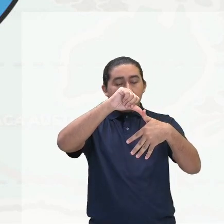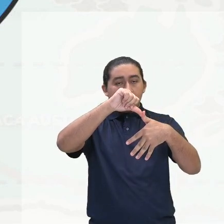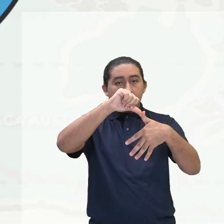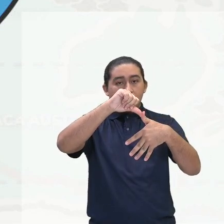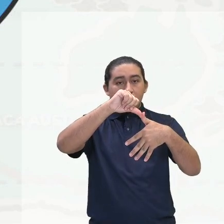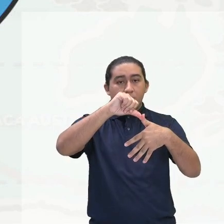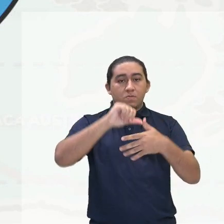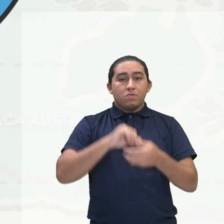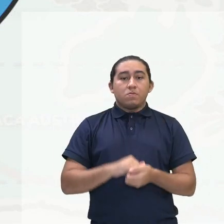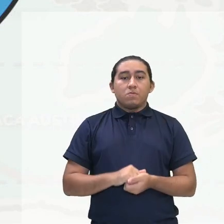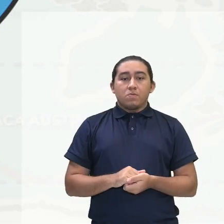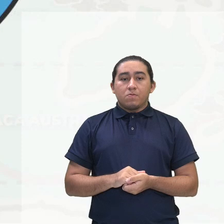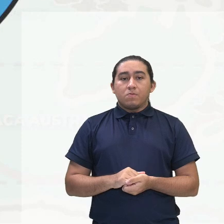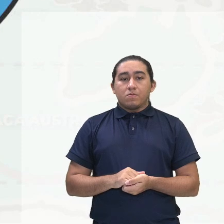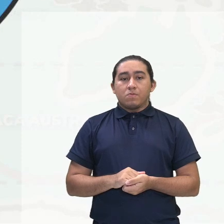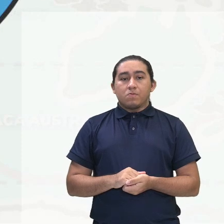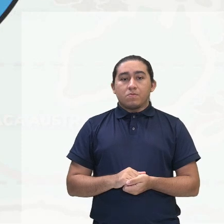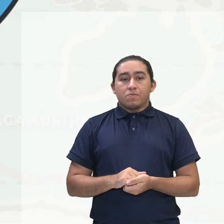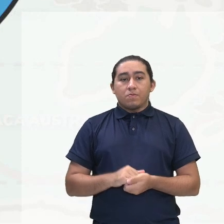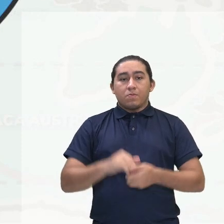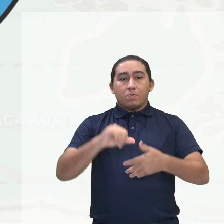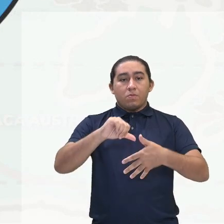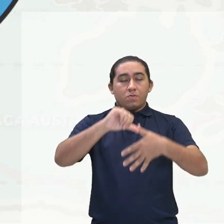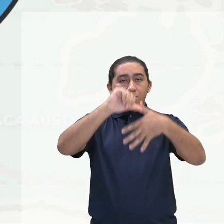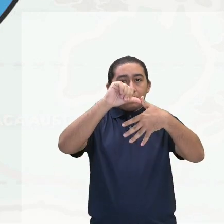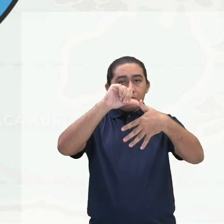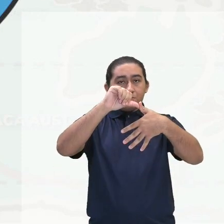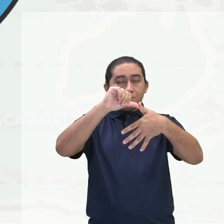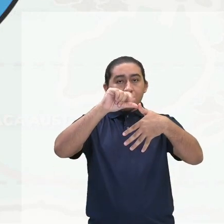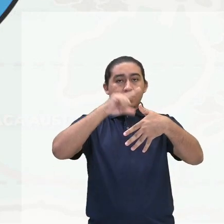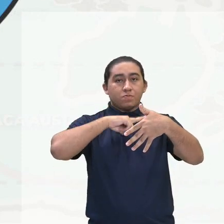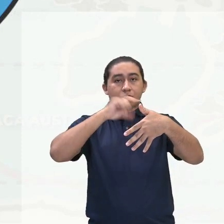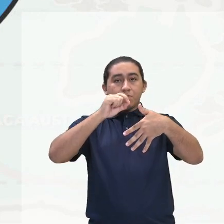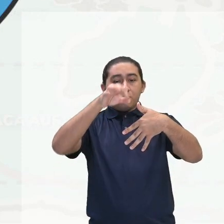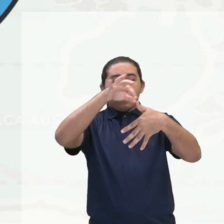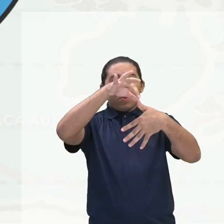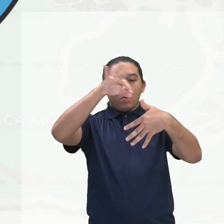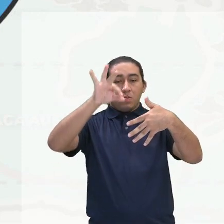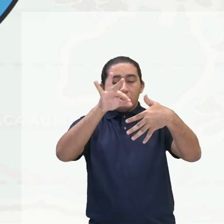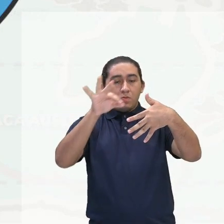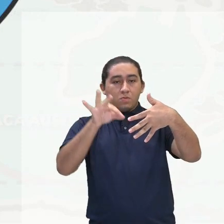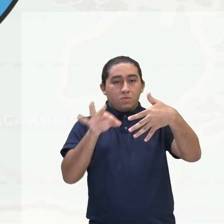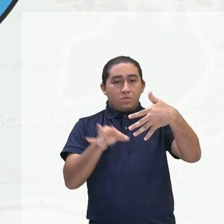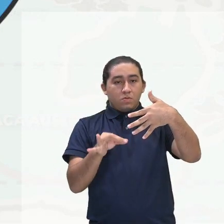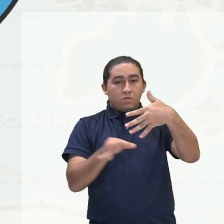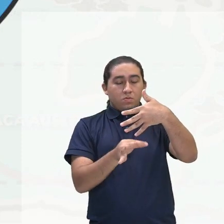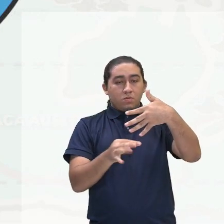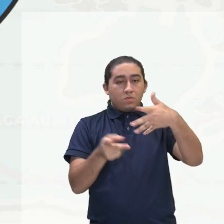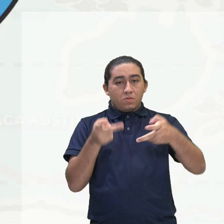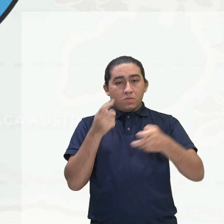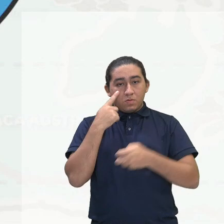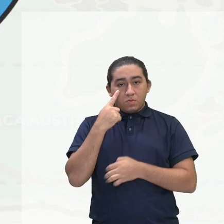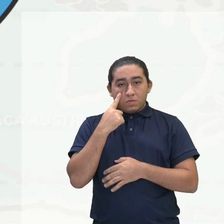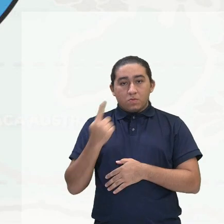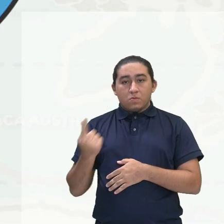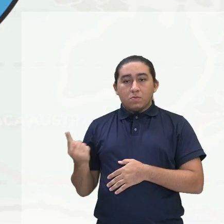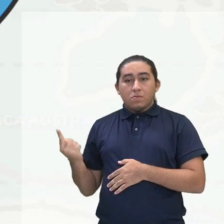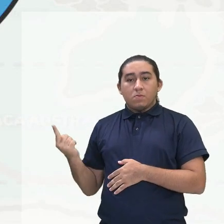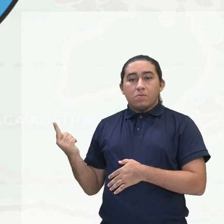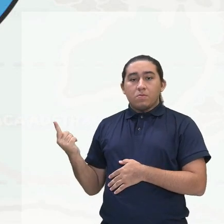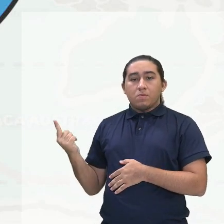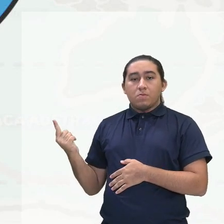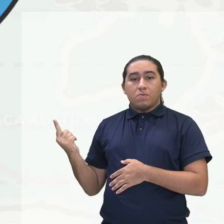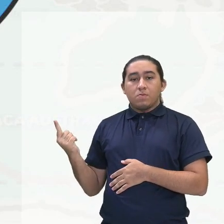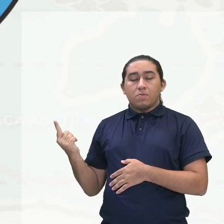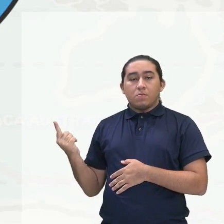região. Observem que aqui, ó, a gente tem a placa sul-americana. Observe aqui o caminho que eu estou fazendo para a